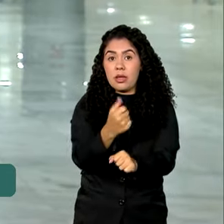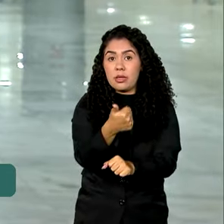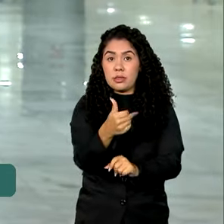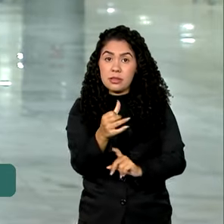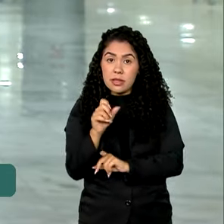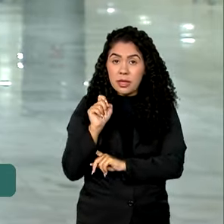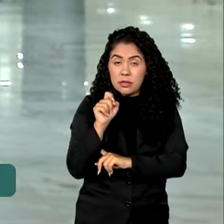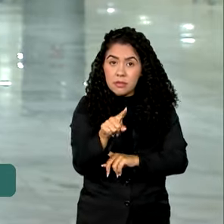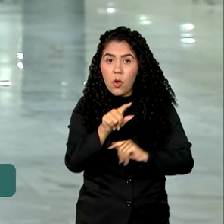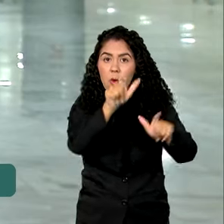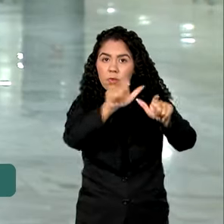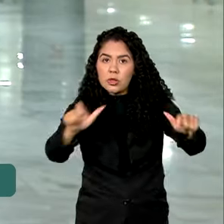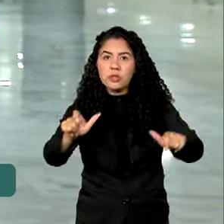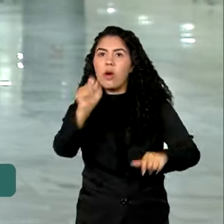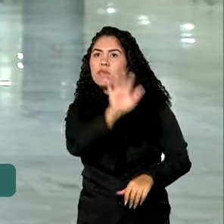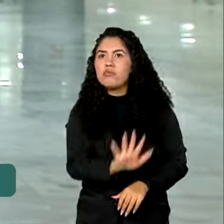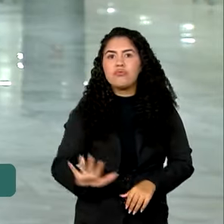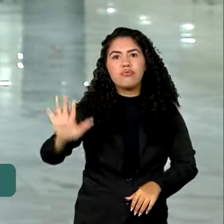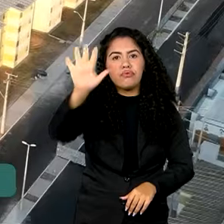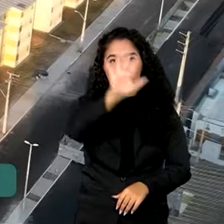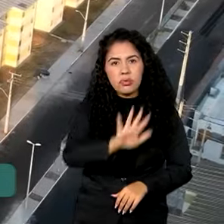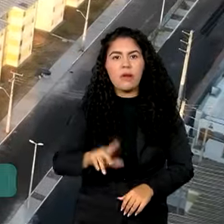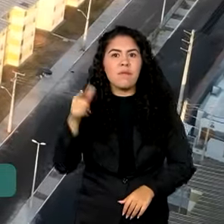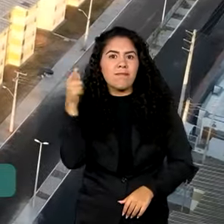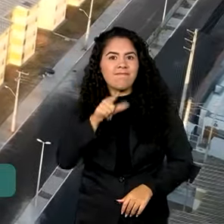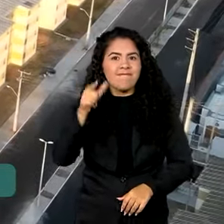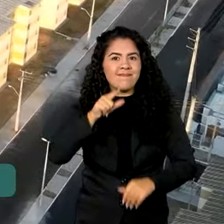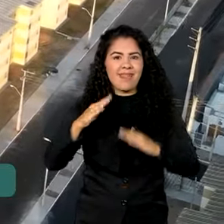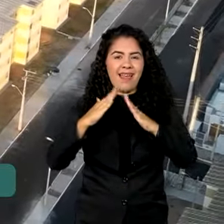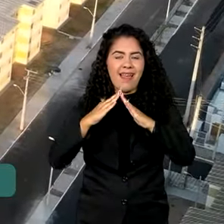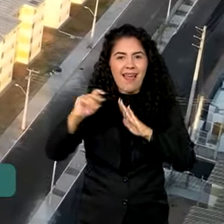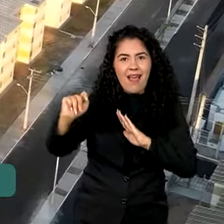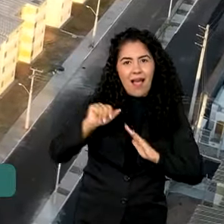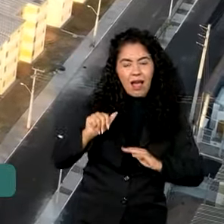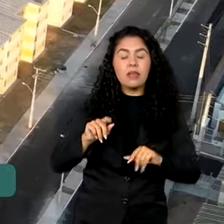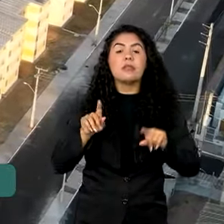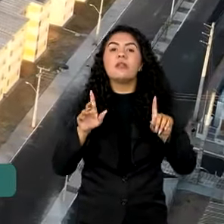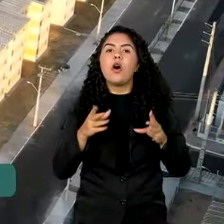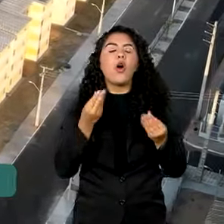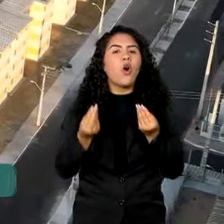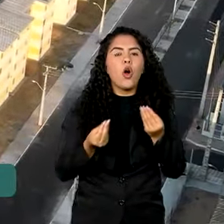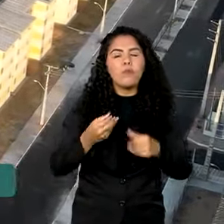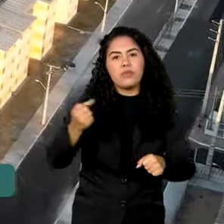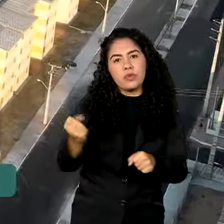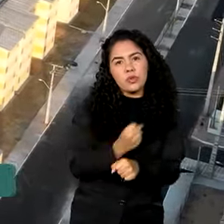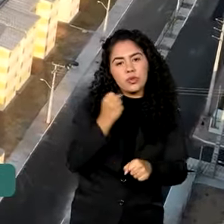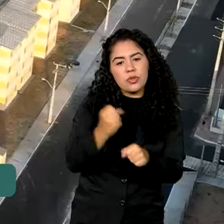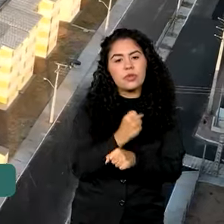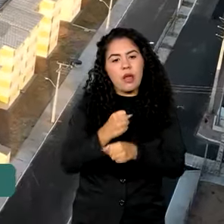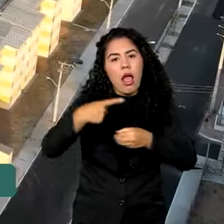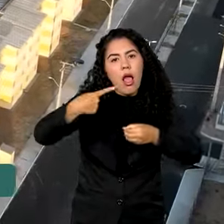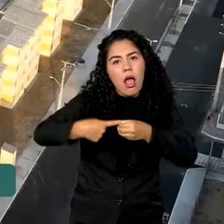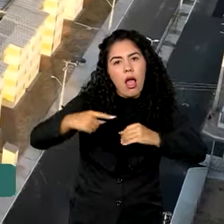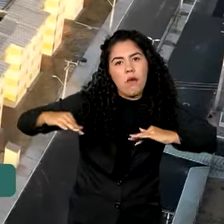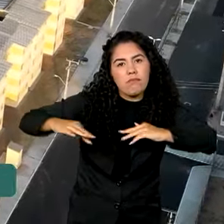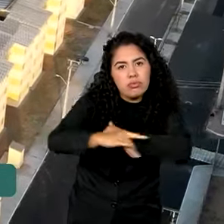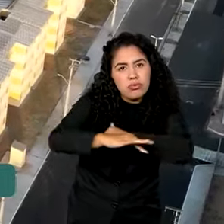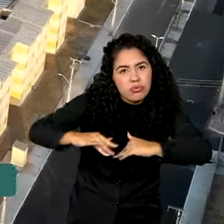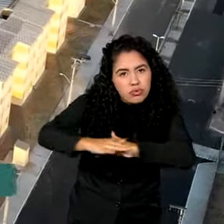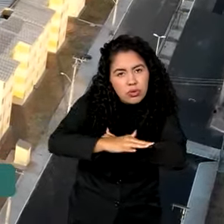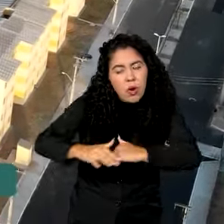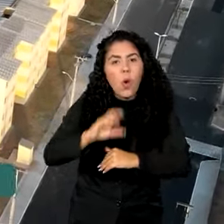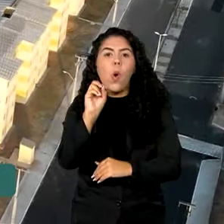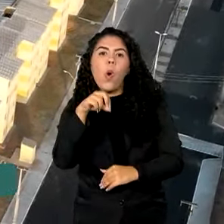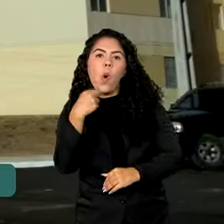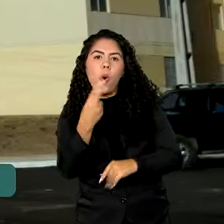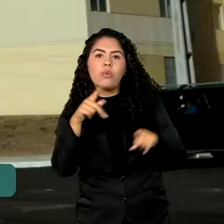8 estados devem ser beneficiados. As moradias devem ser construídas em áreas urbanas consolidadas ou